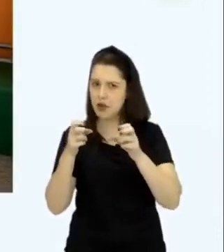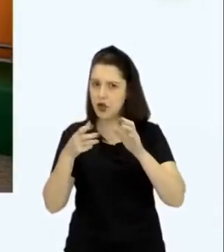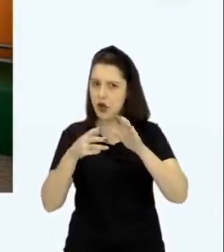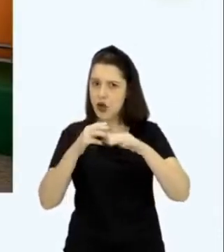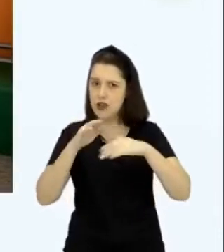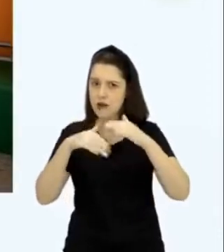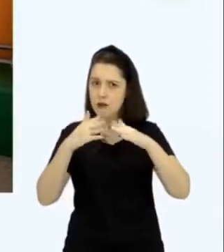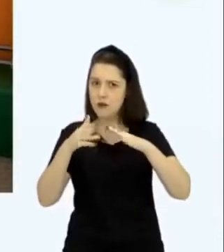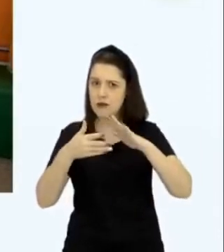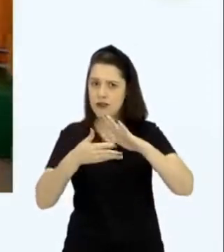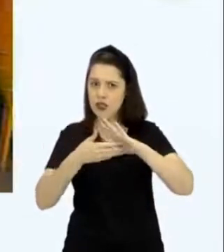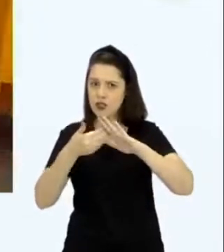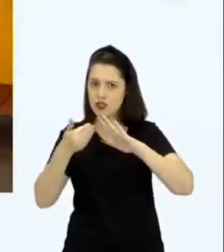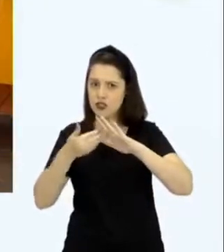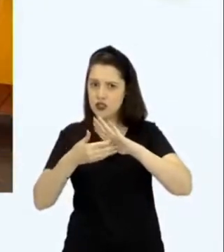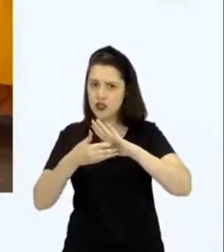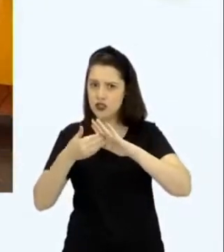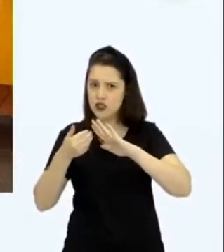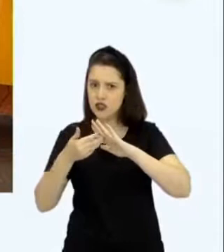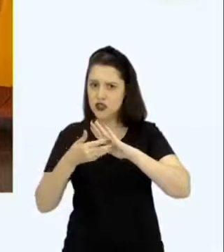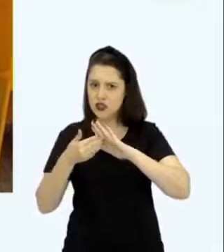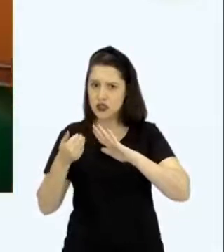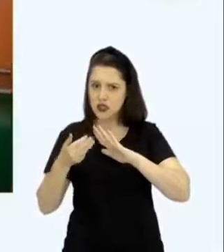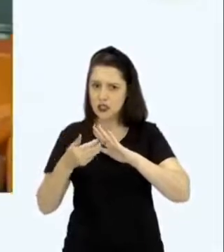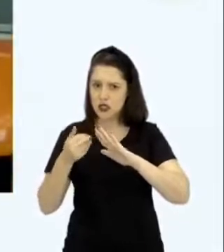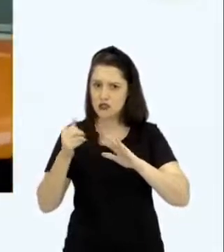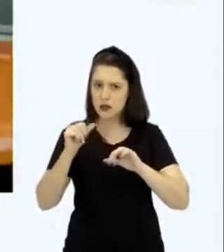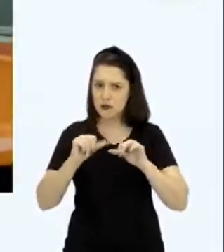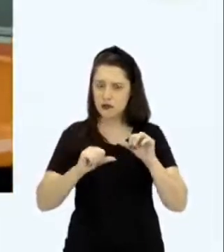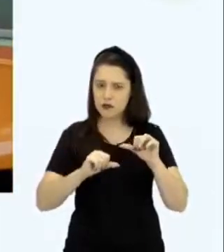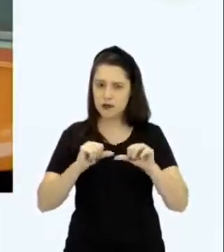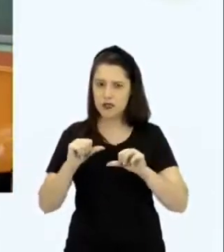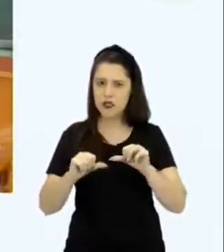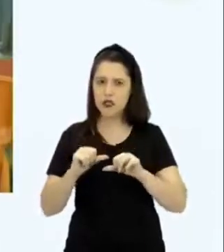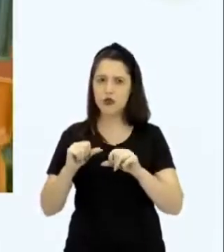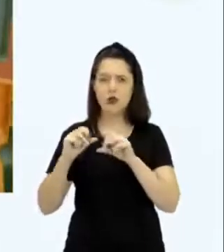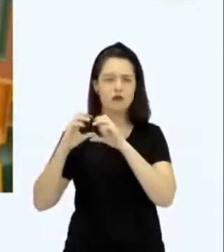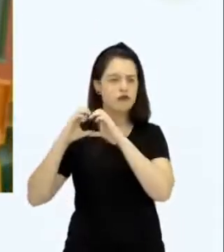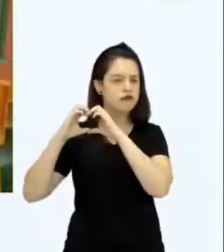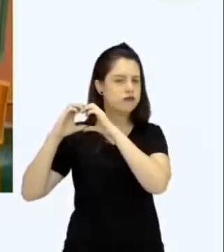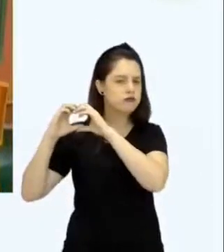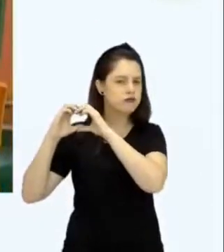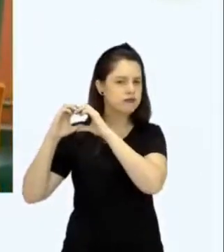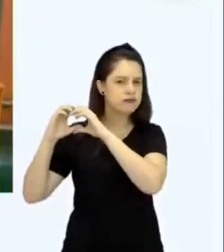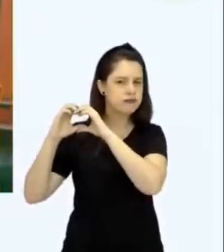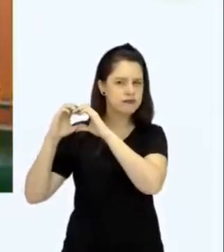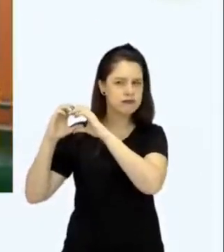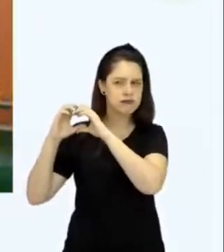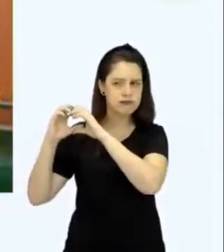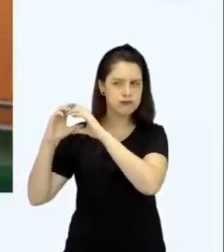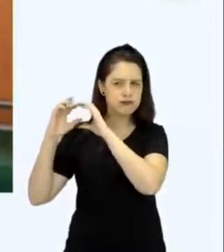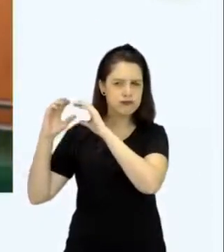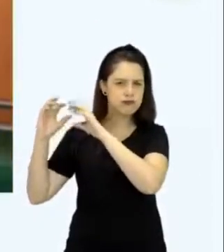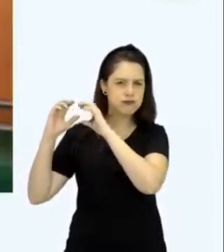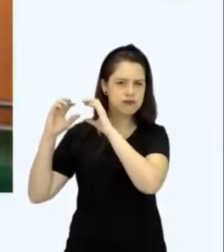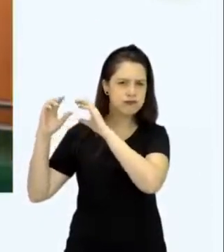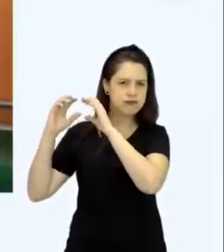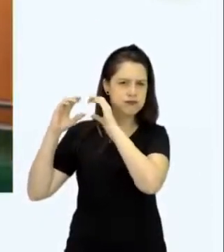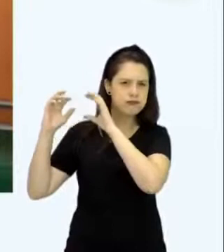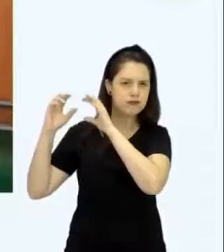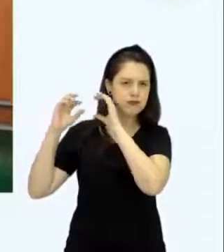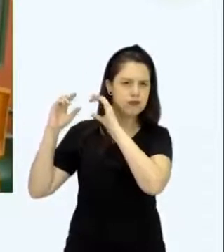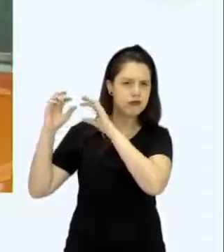o potenciômetro, ele vai modificando o nosso servomotor. Então, conforme você vai girando, fazendo